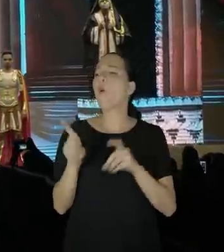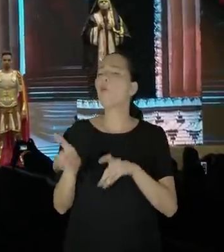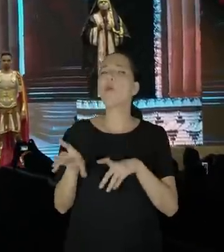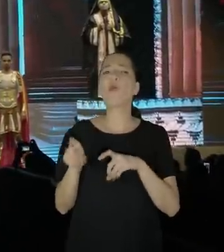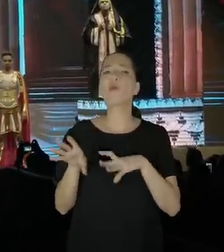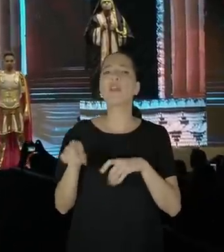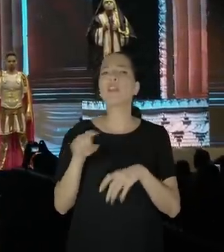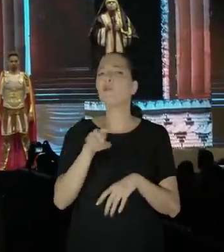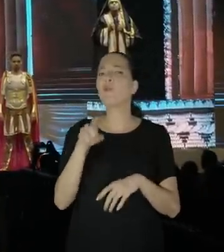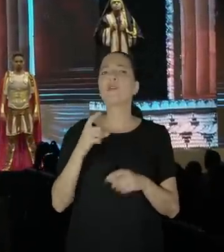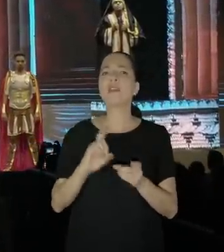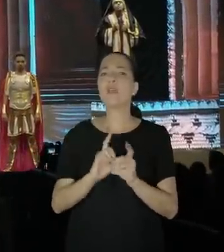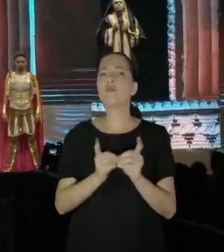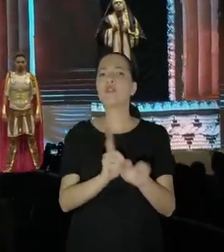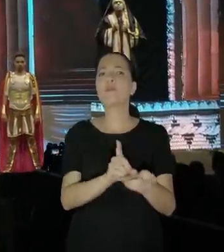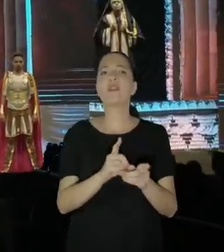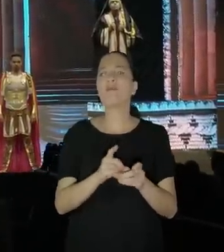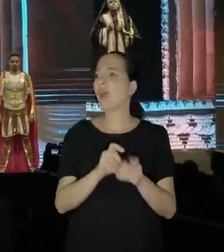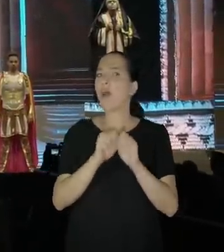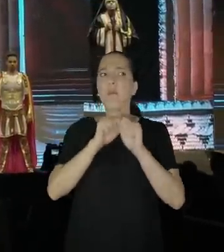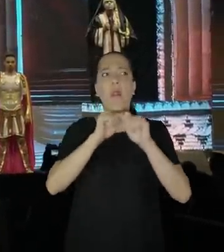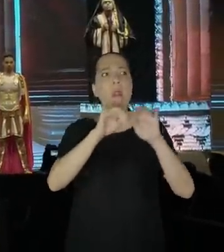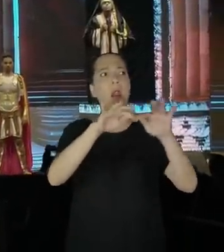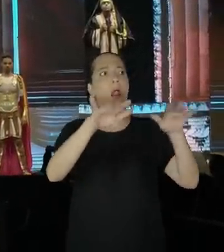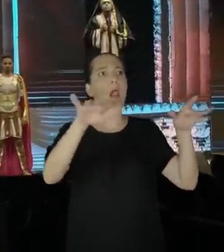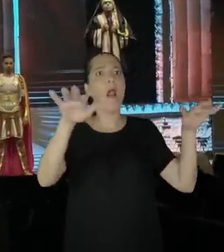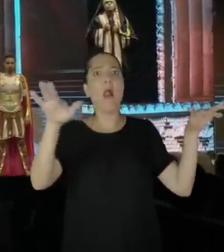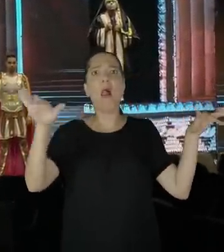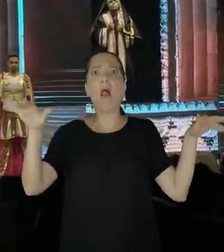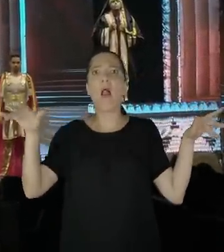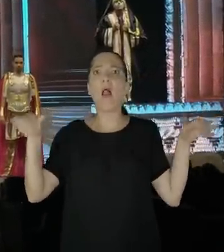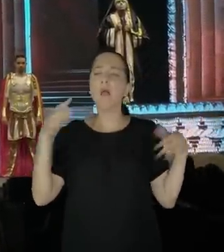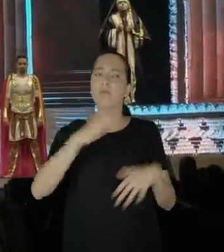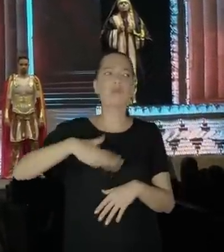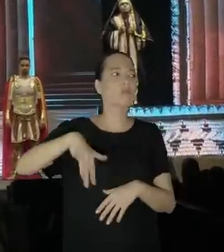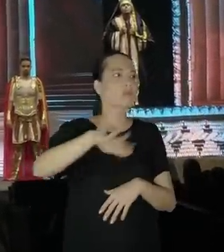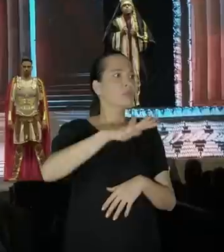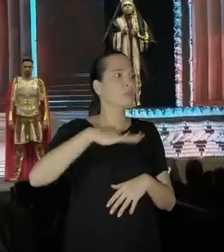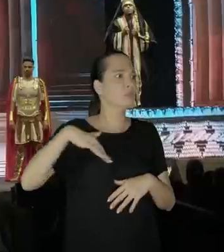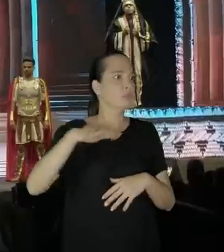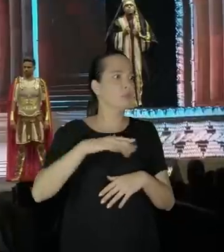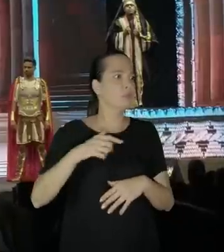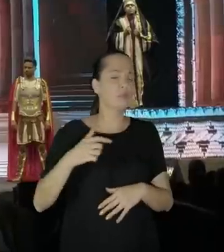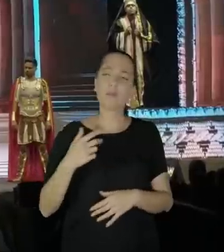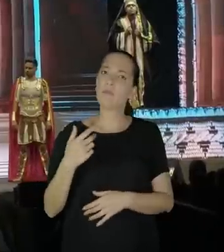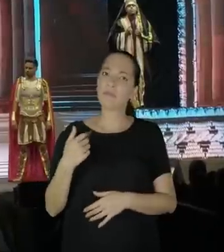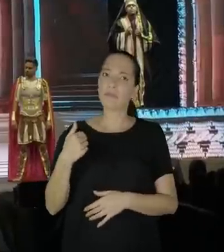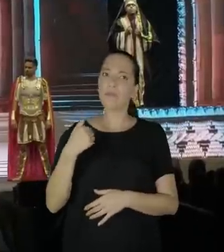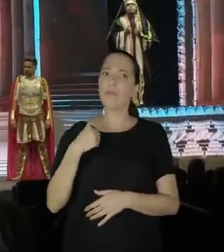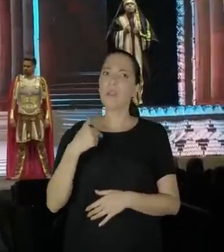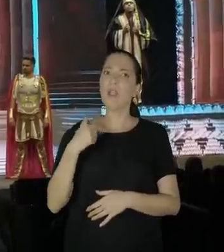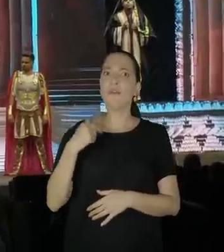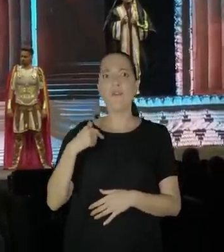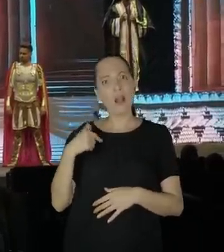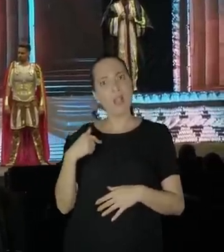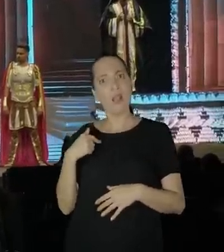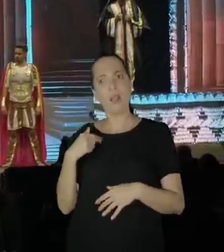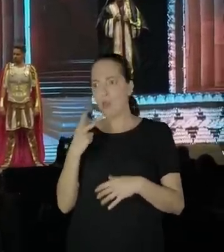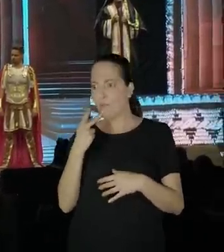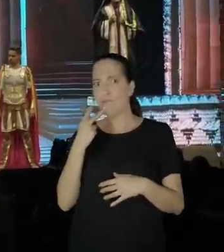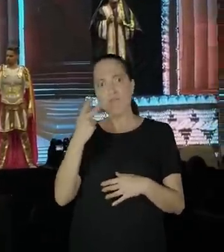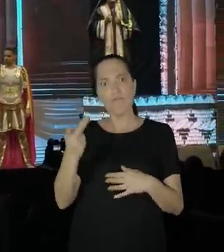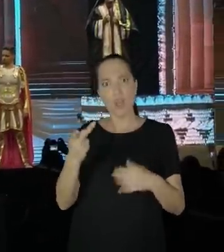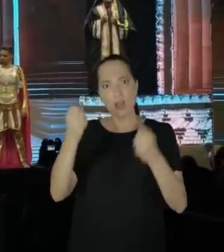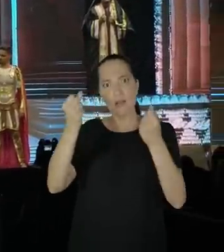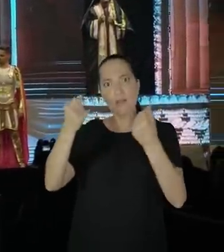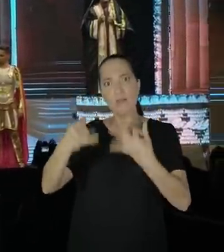seus discípulos vêm espalhando por toda a Judéia? Eu falei abertamente para todo mundo ouvir.